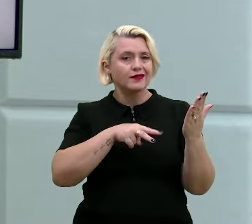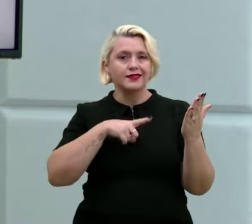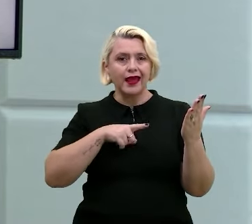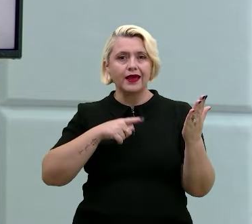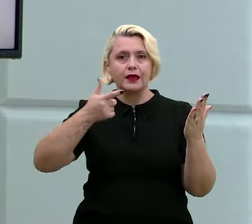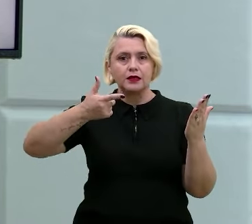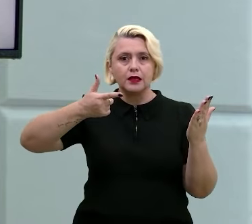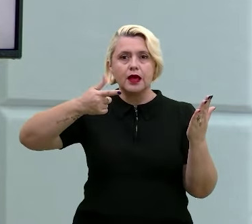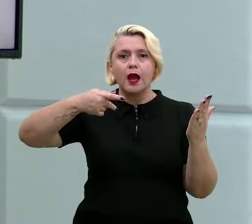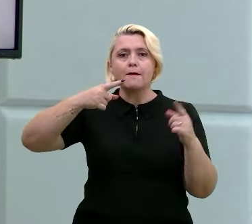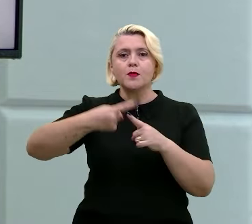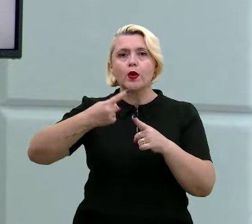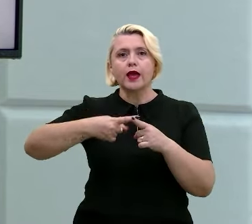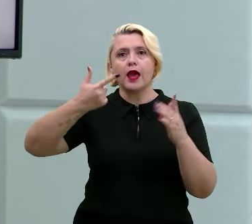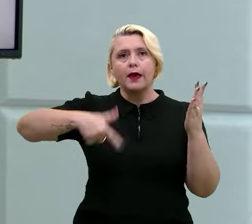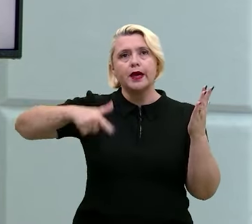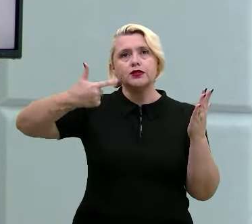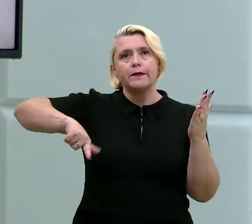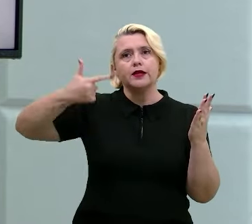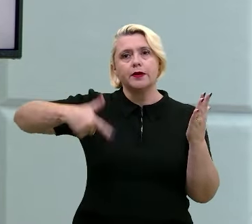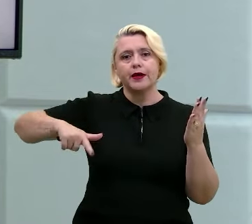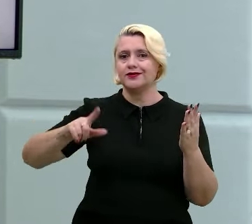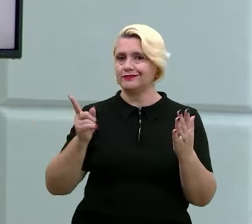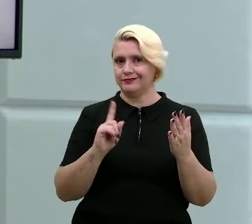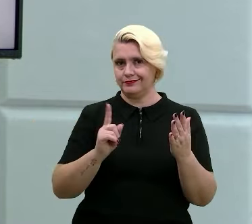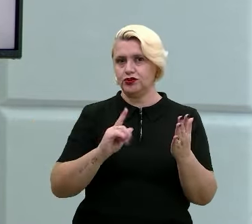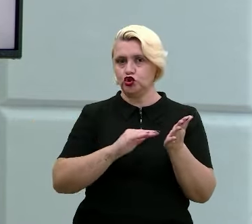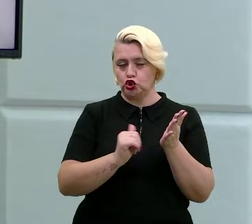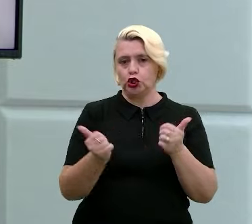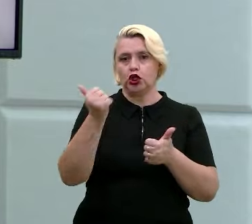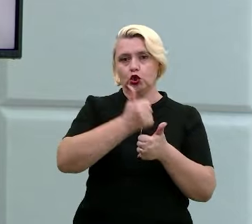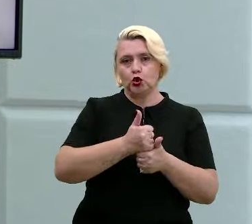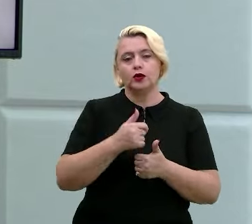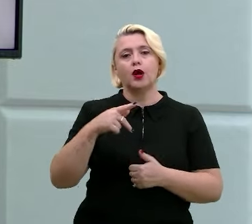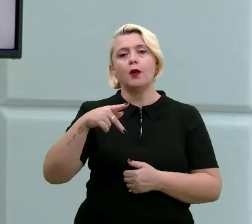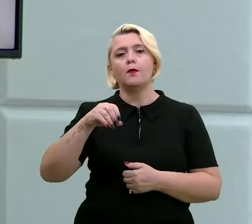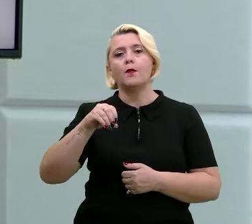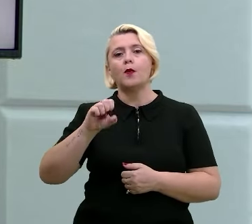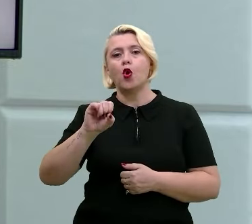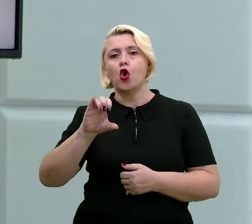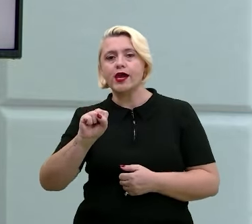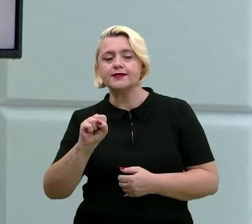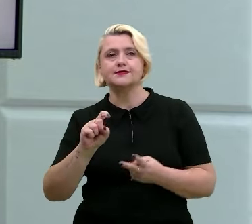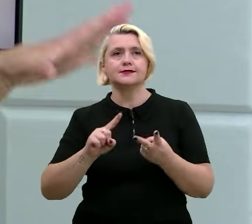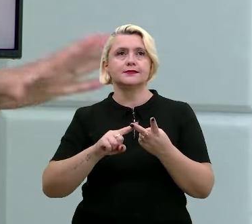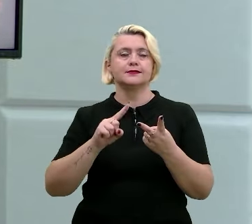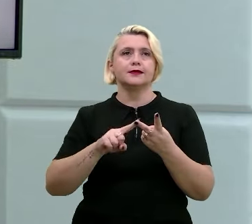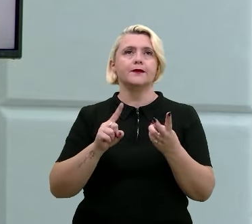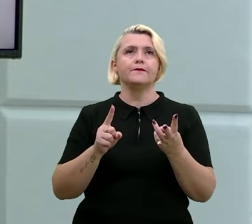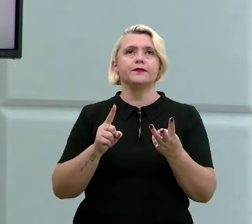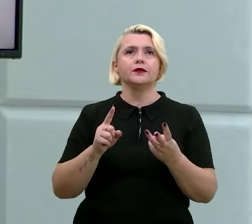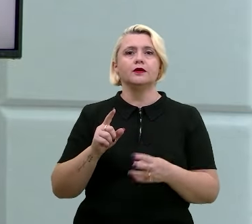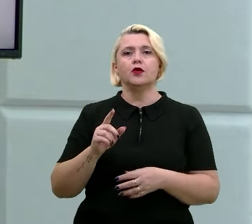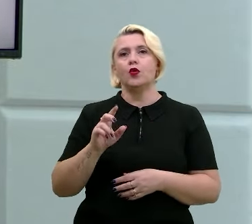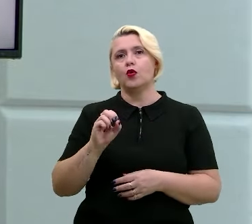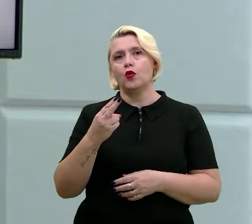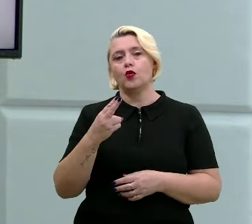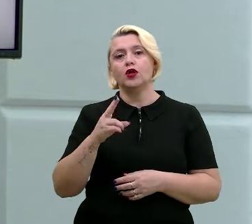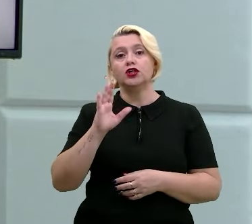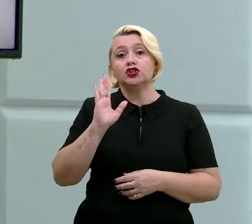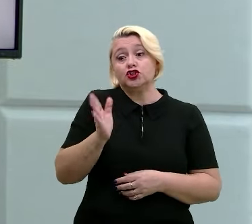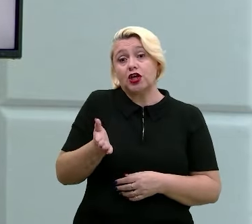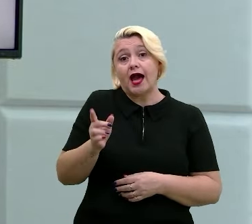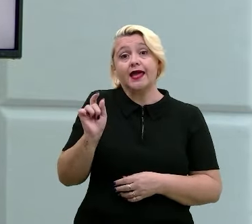esse pois e vou colocar um porque, eu vou colocar um visto que. ou já que, você